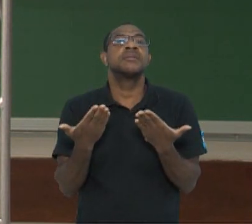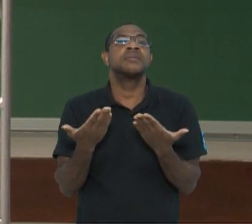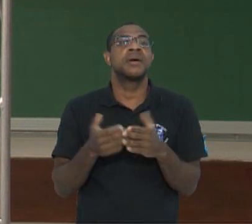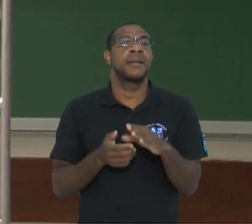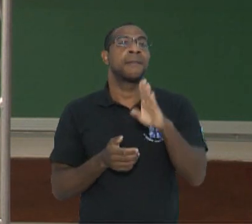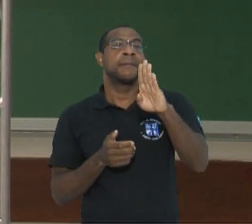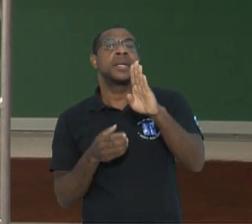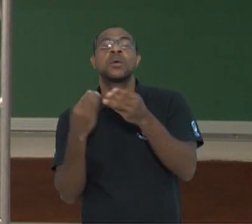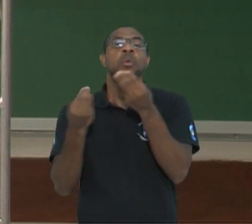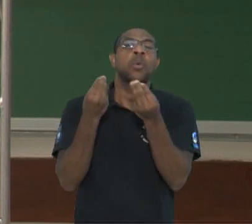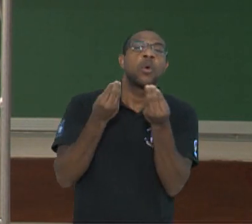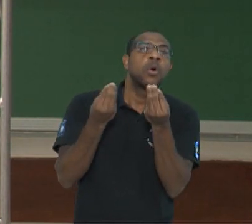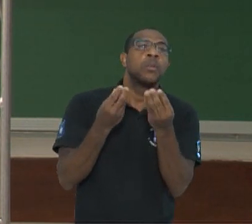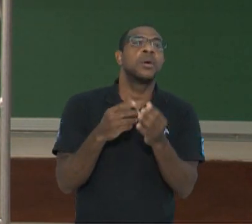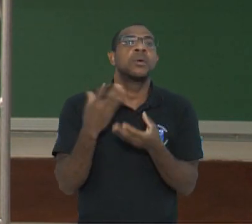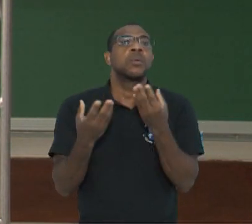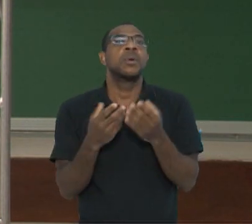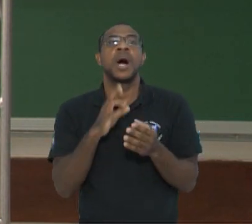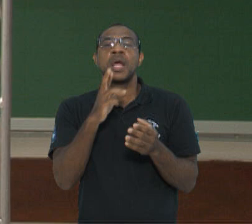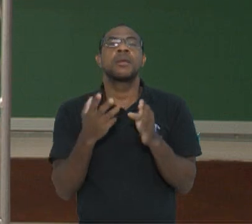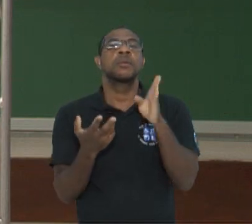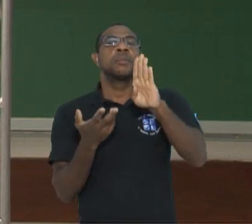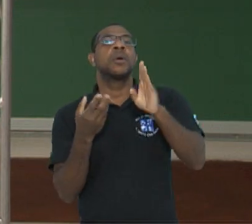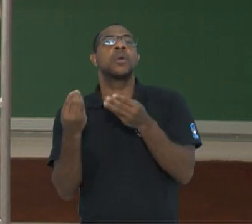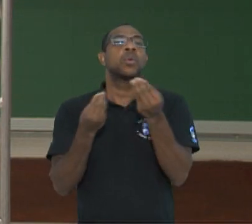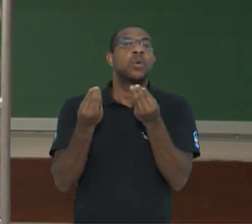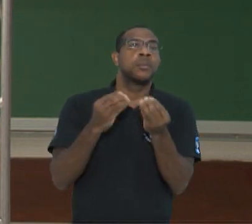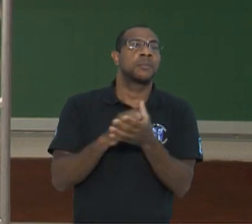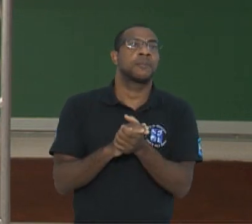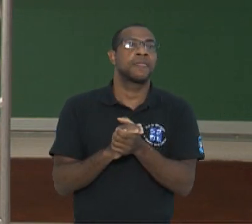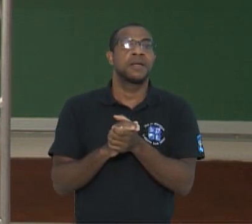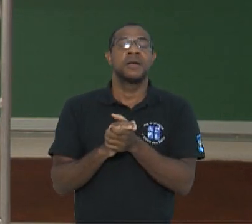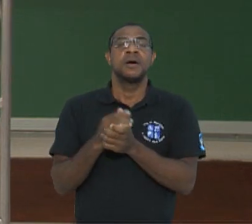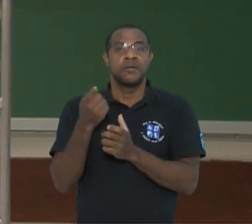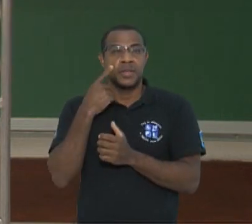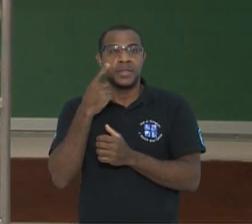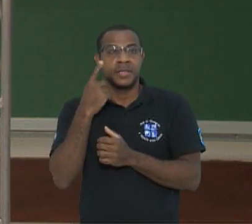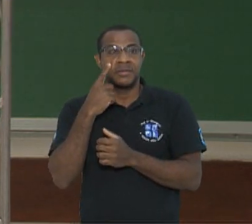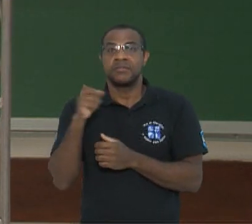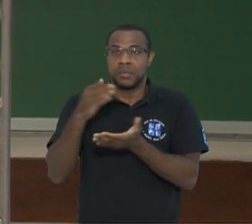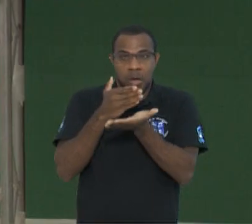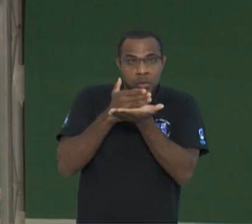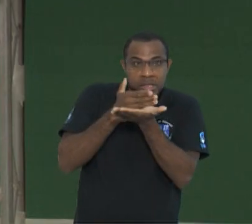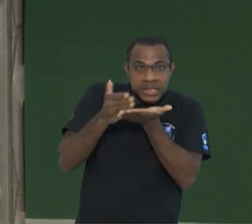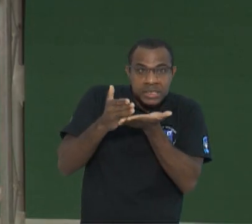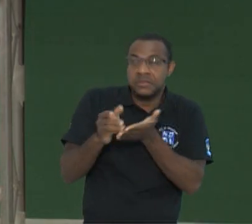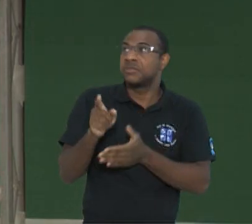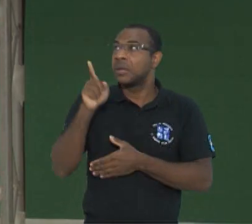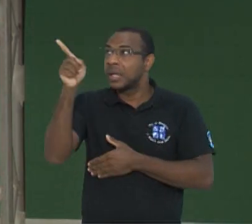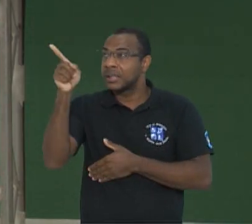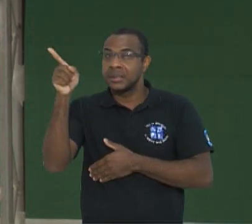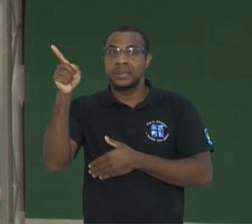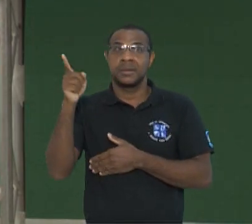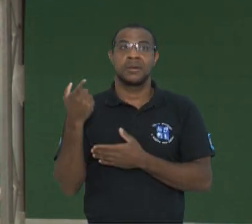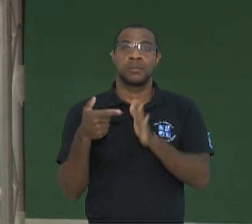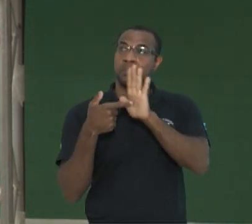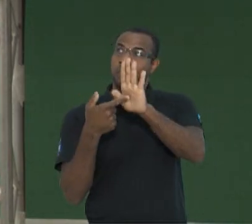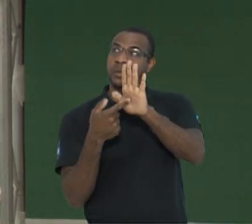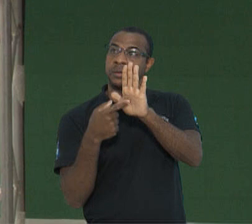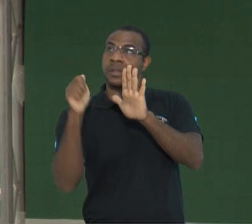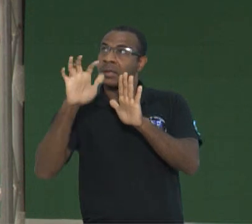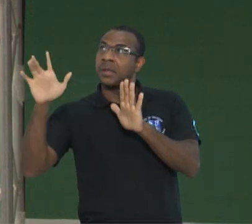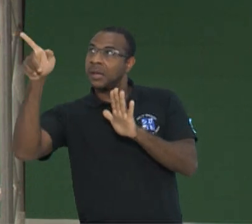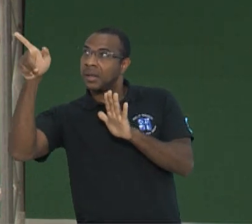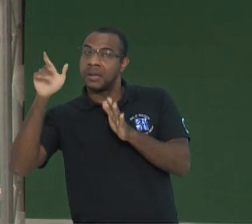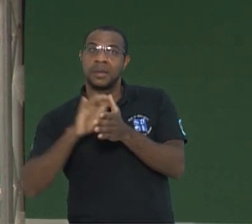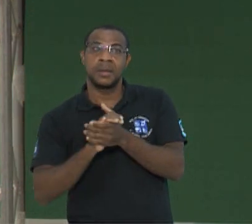que fica a resposta da alternativa B? Então, vou deixar aqui para vocês o início dela. Por quê? Ah, porque eu já